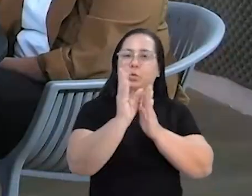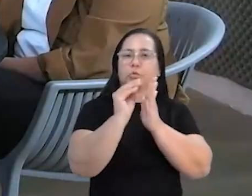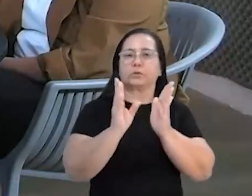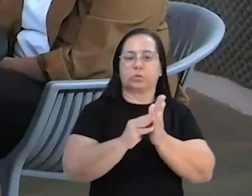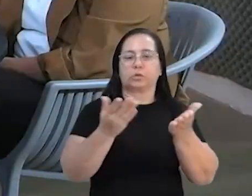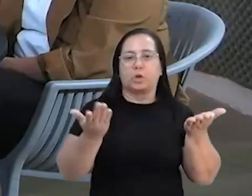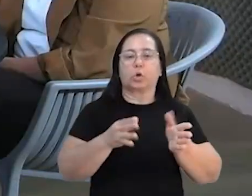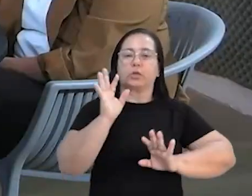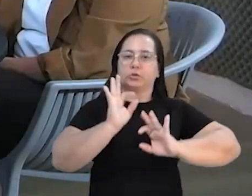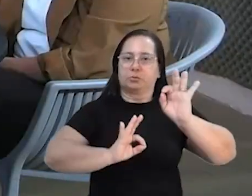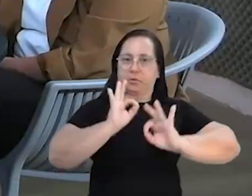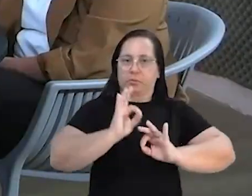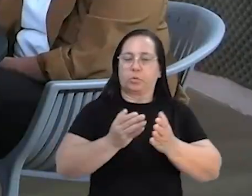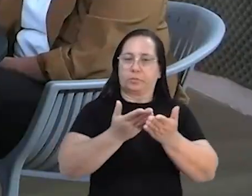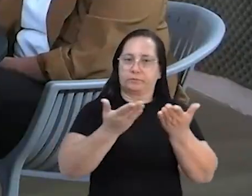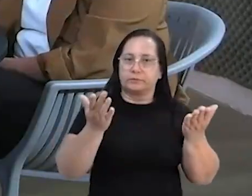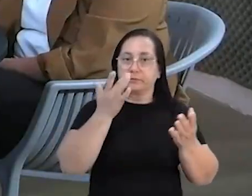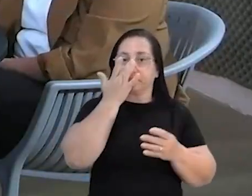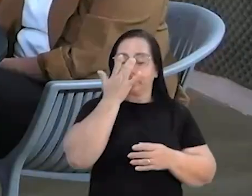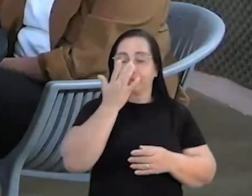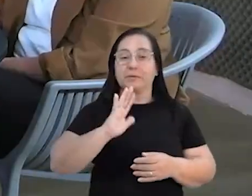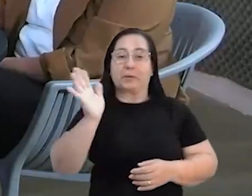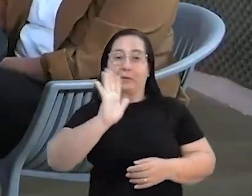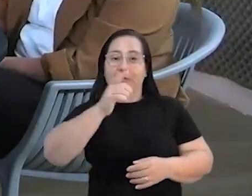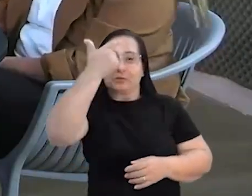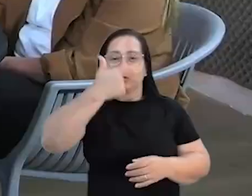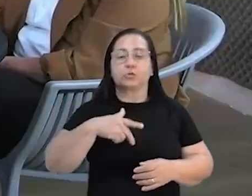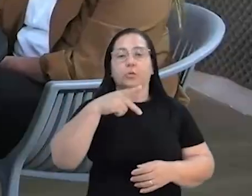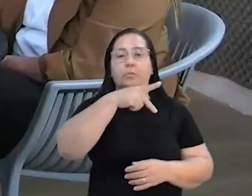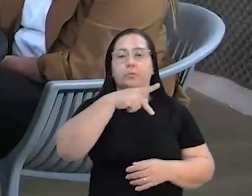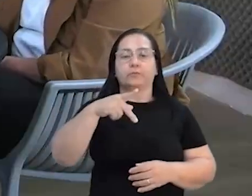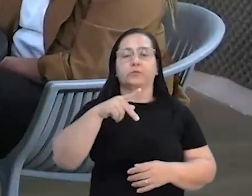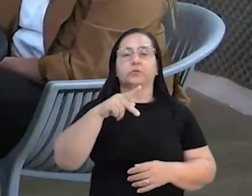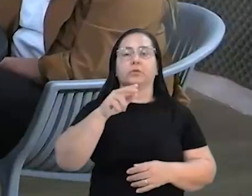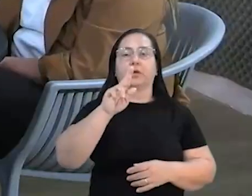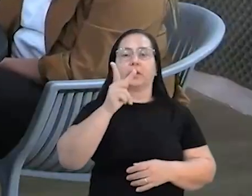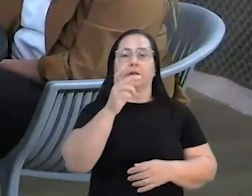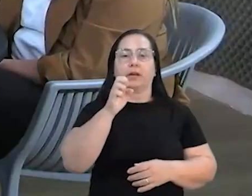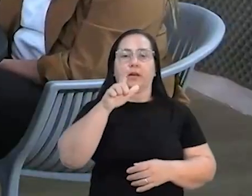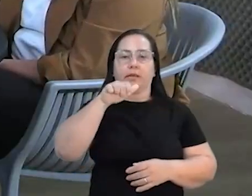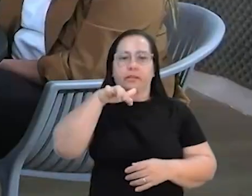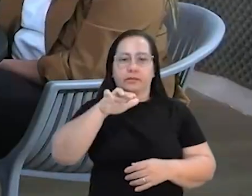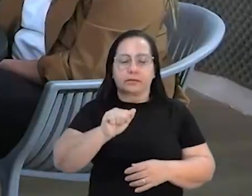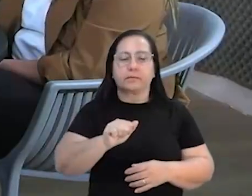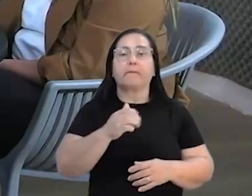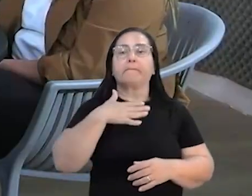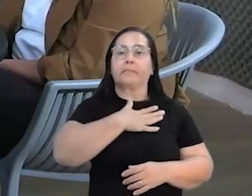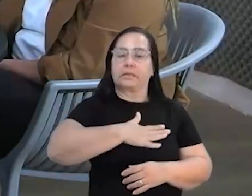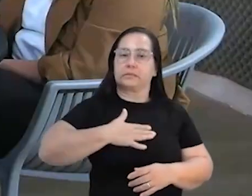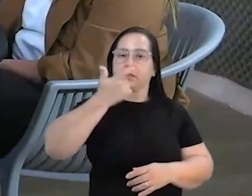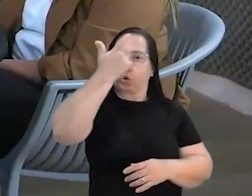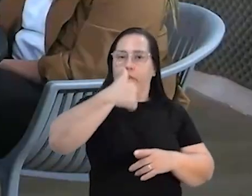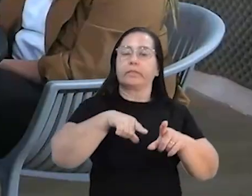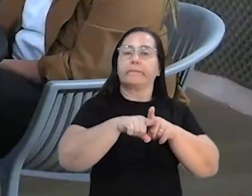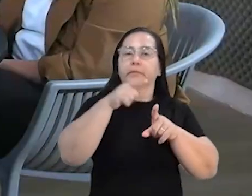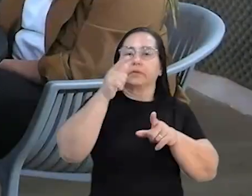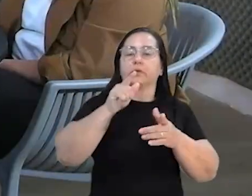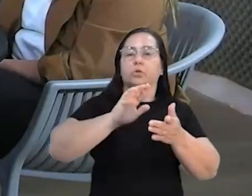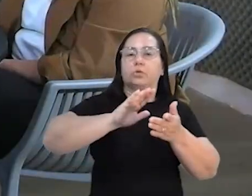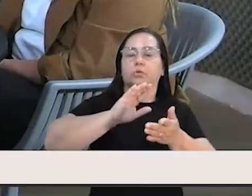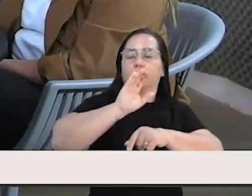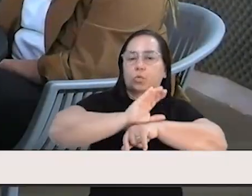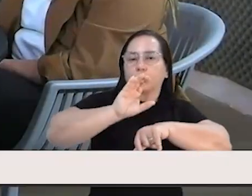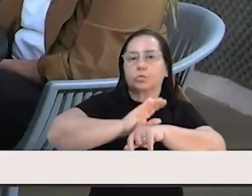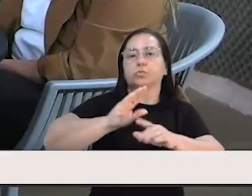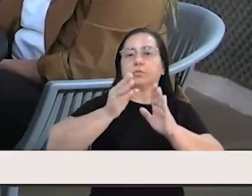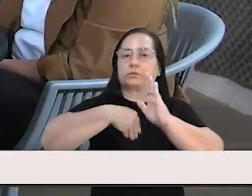aqui que a gente preparou para vocês. Oi, gente, eu sou a professora Ana Helena, prazer. Né, também sou do curso de design gráfico,